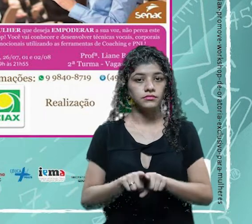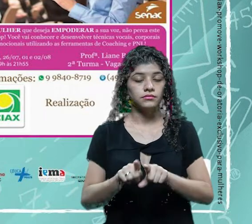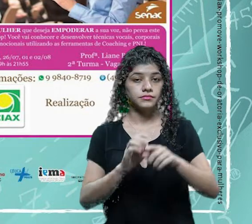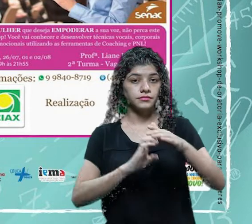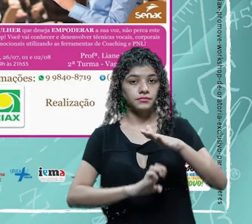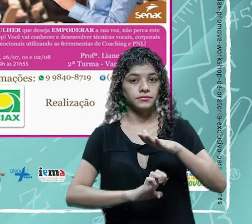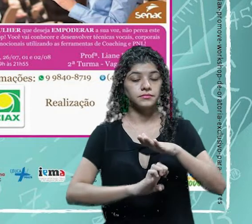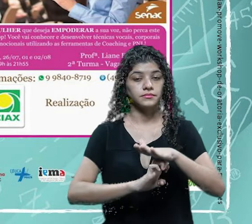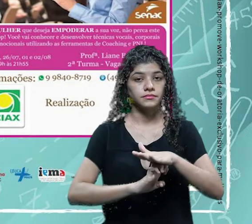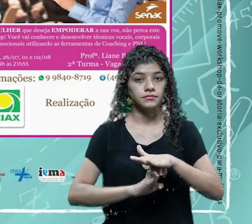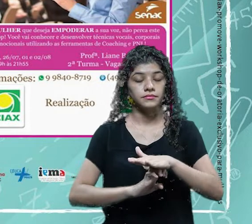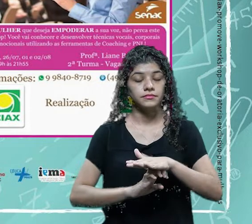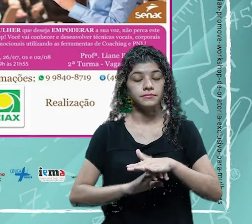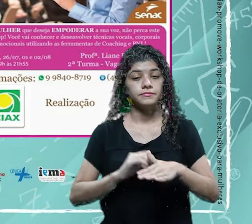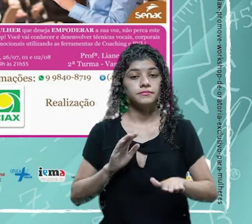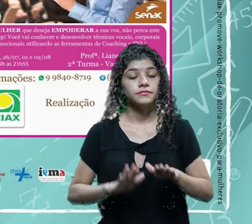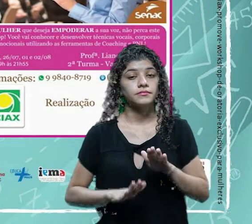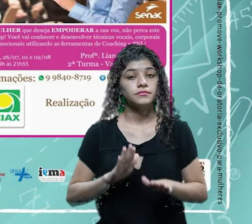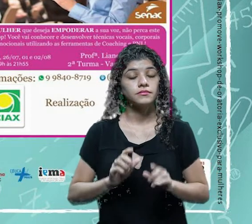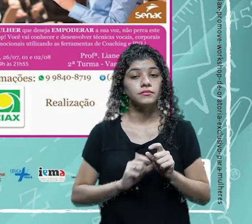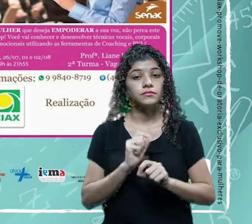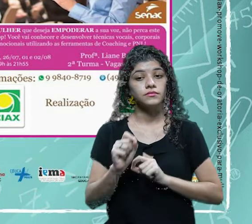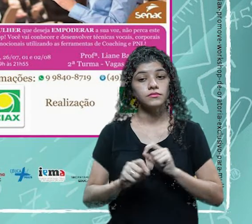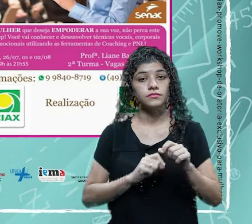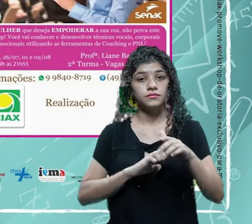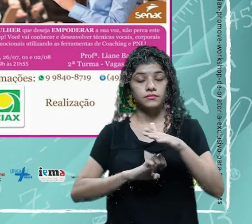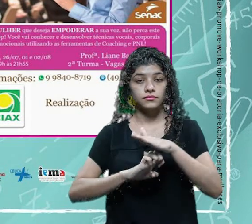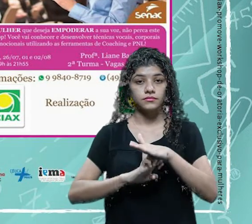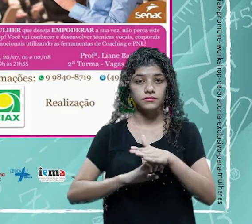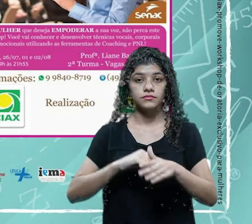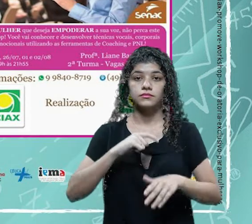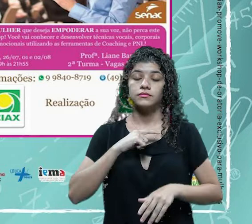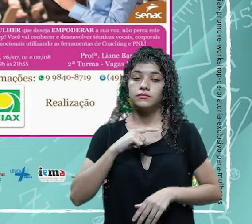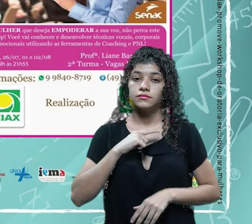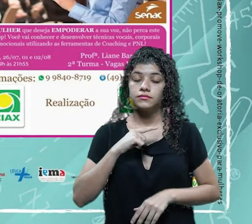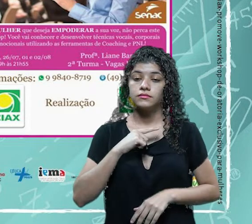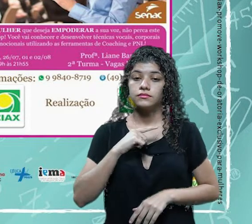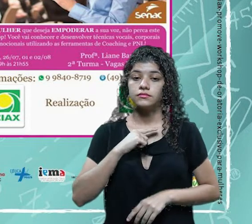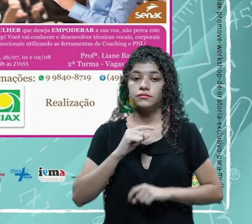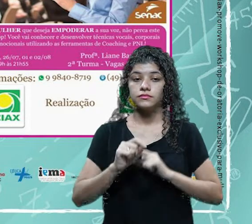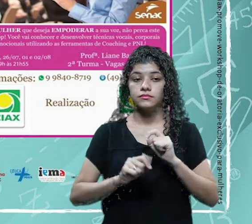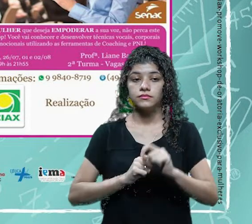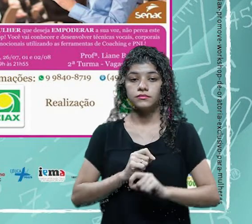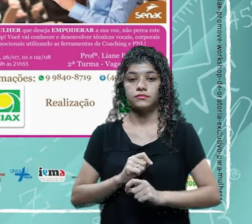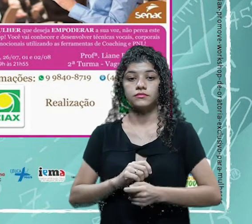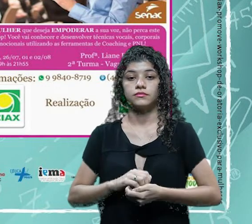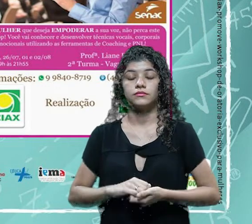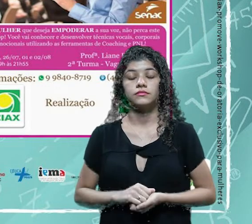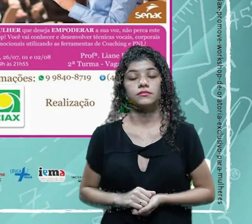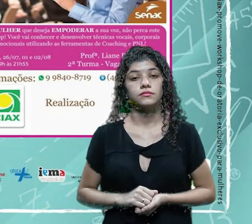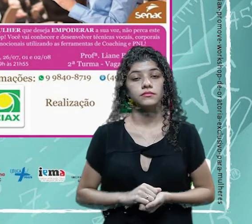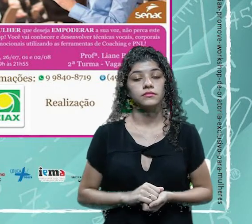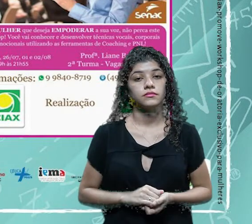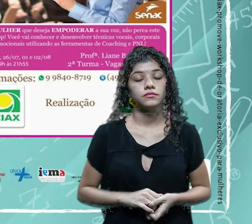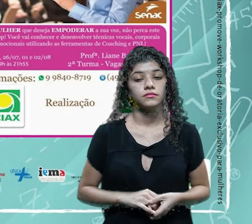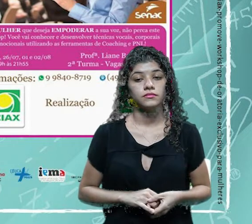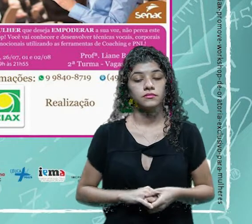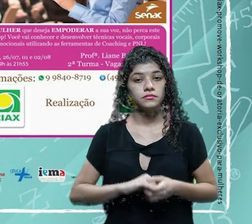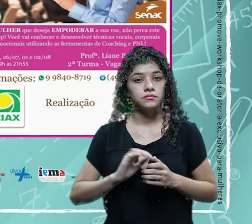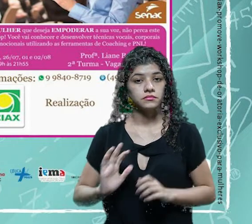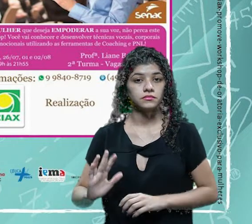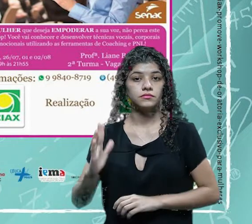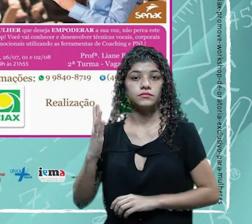ambiente corporativo geralmente é a empresa aborda um workshop lá e lá tem como evento workshop